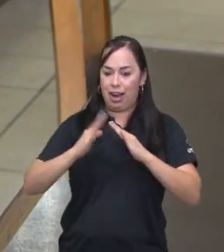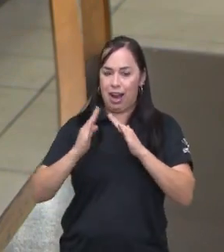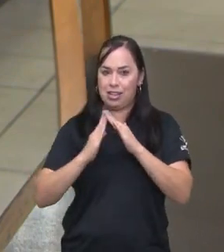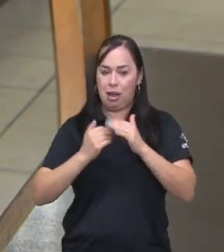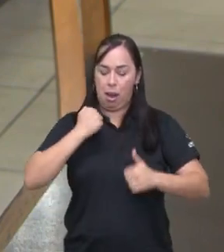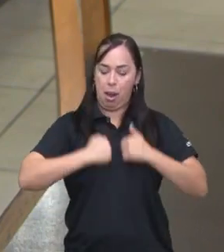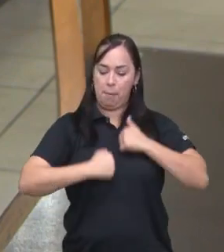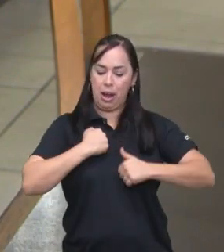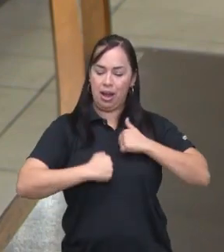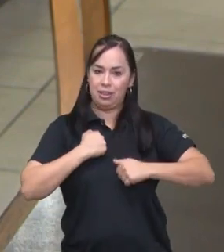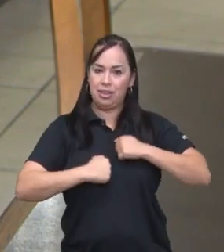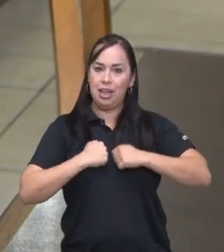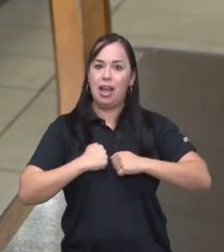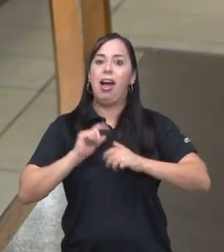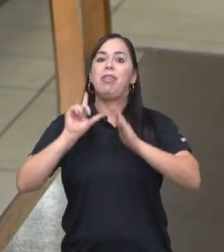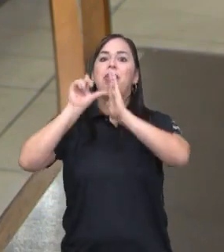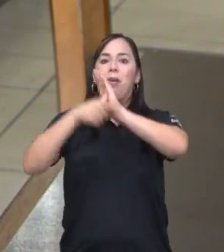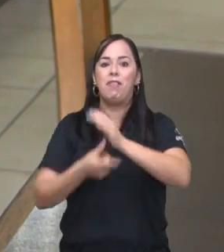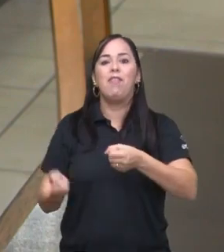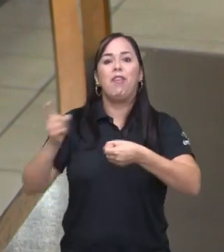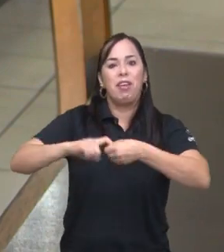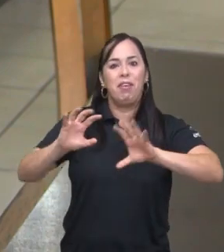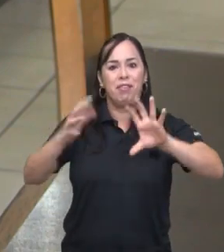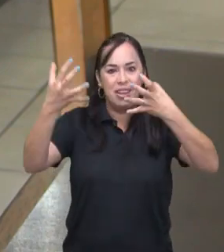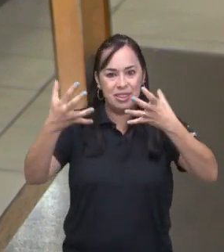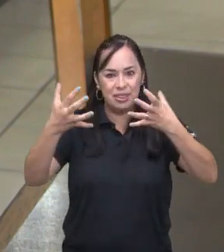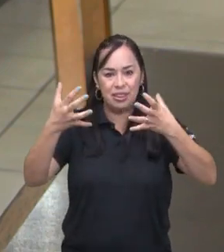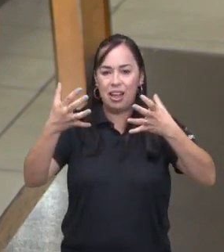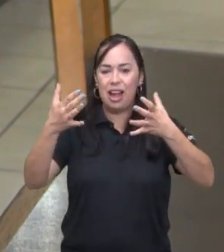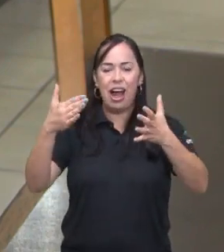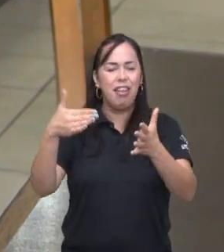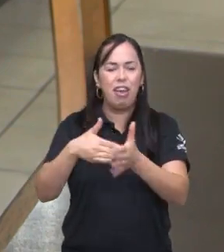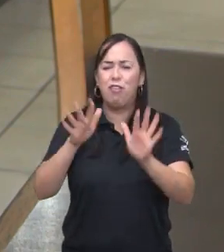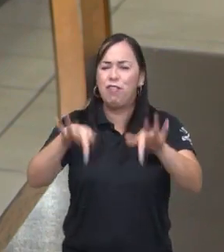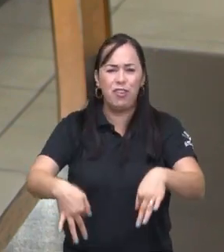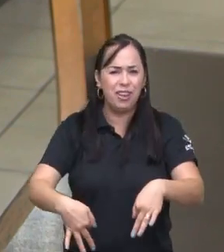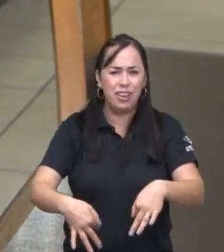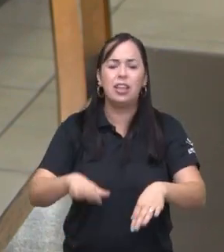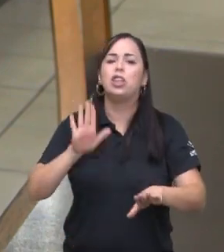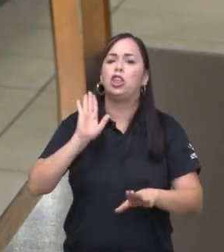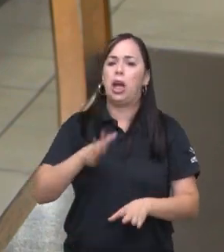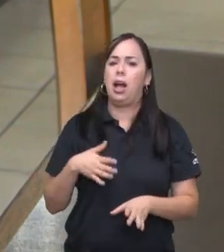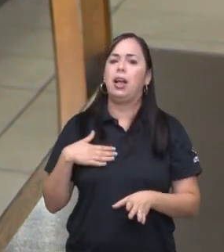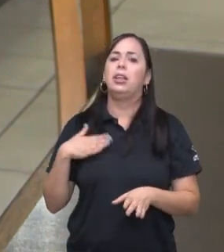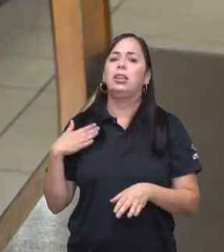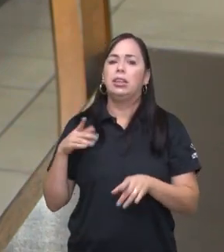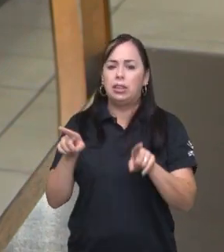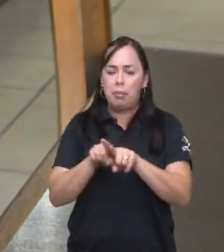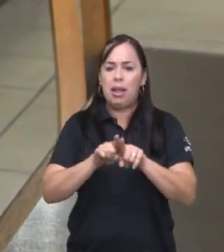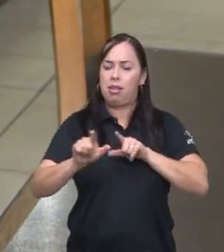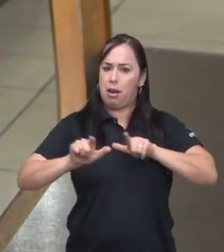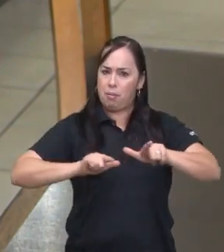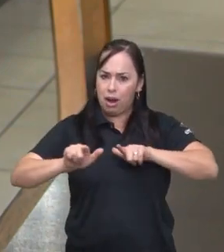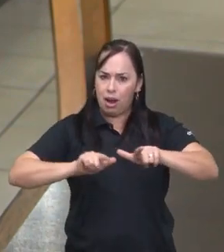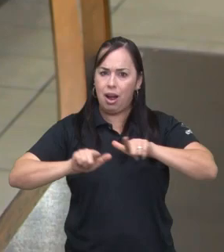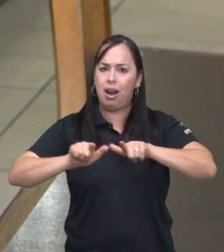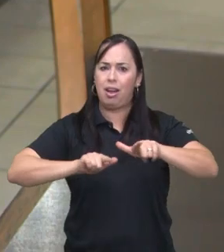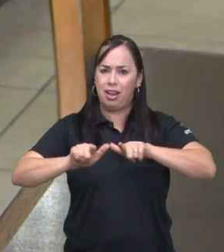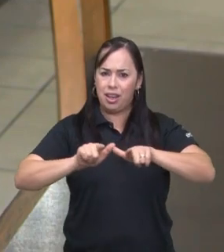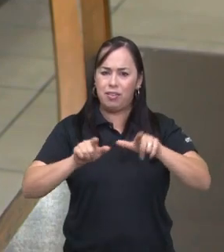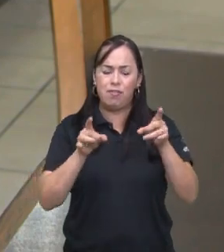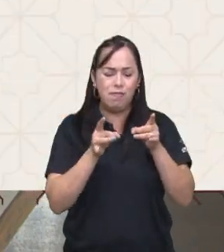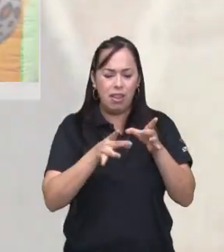ficava até fechar. Já tive barraca também, já fui barraqueiro lá também.